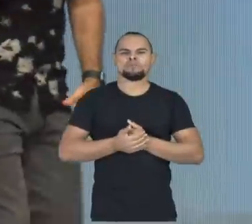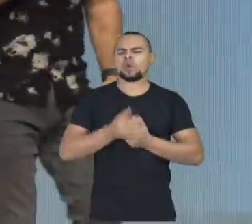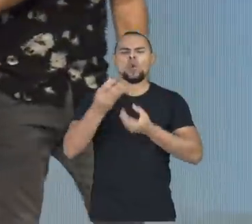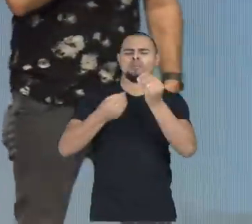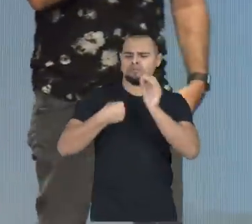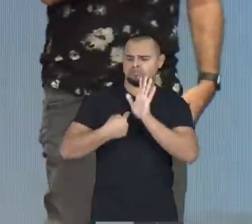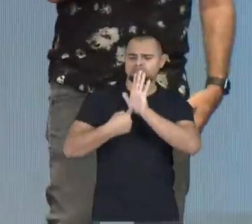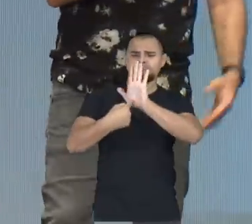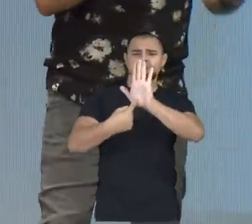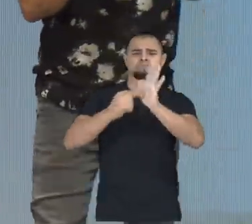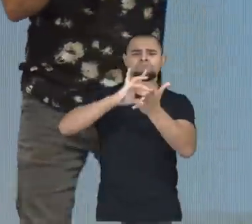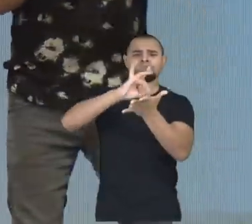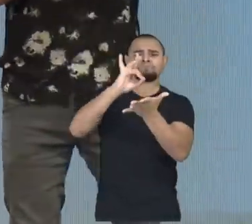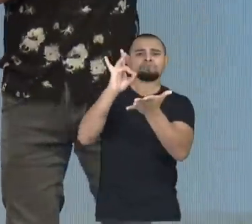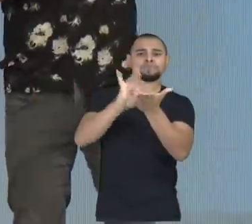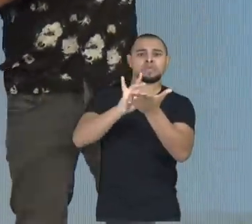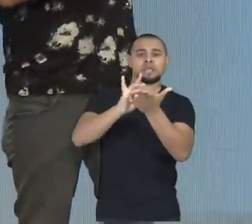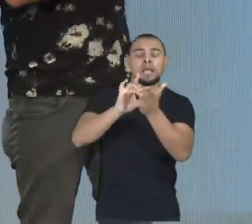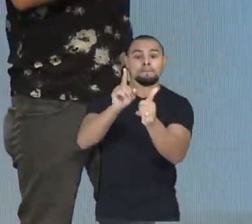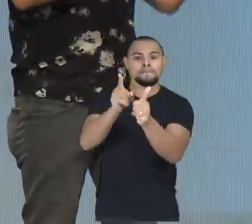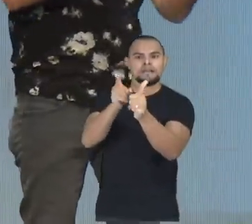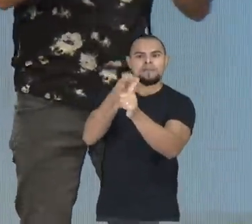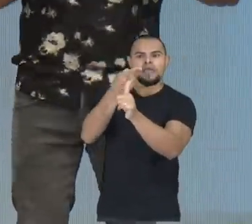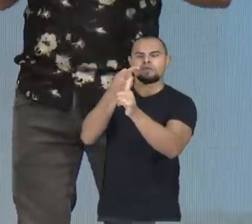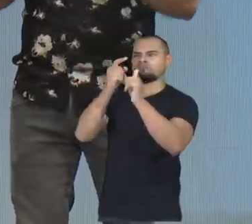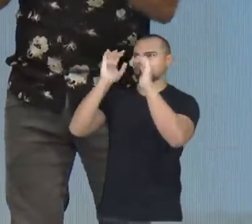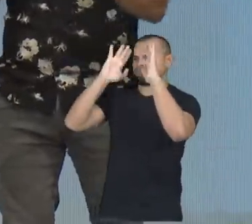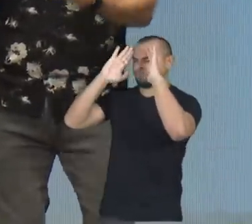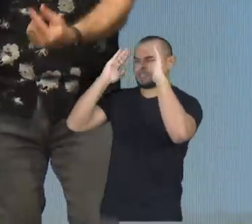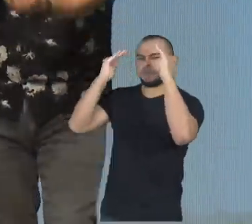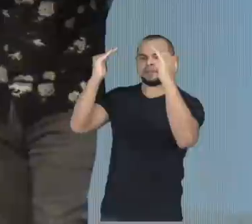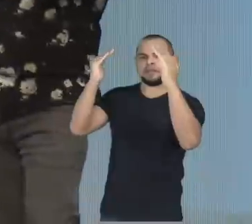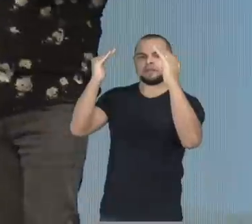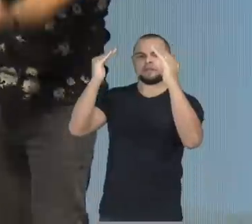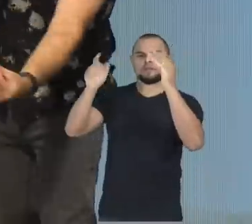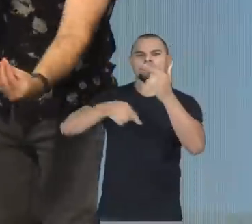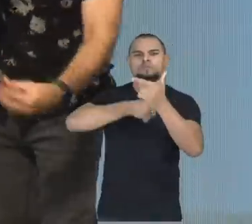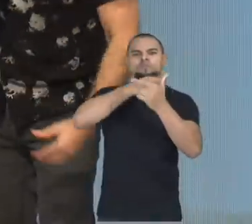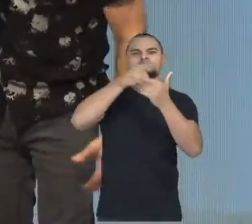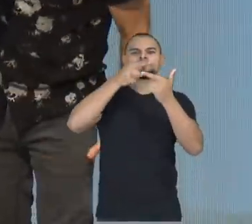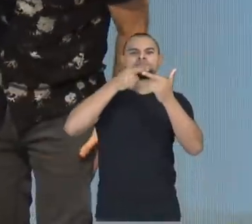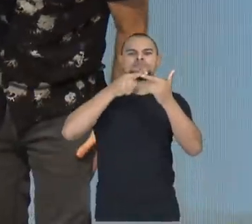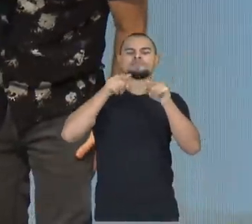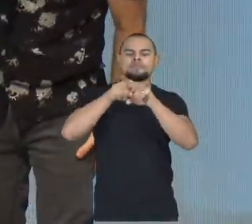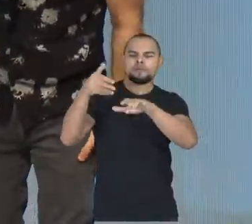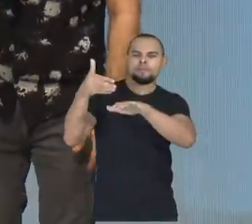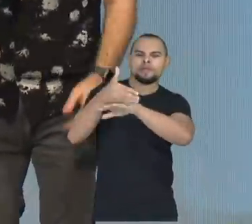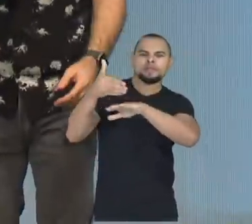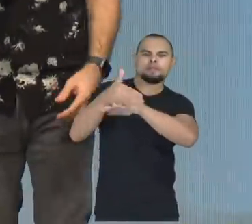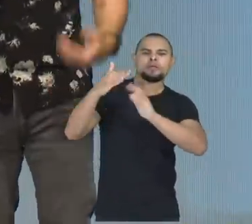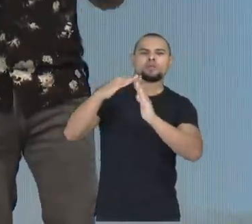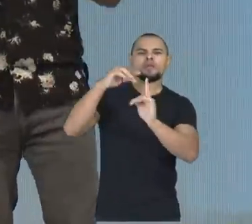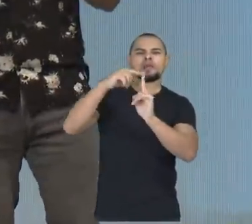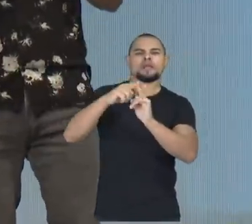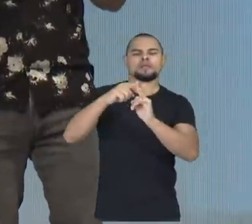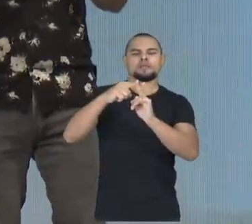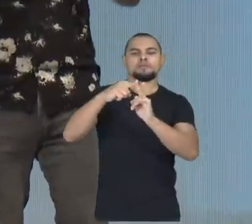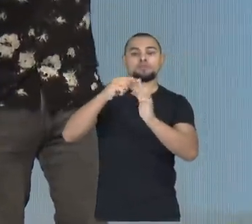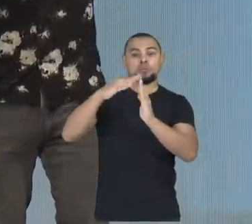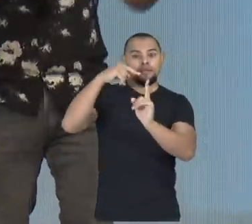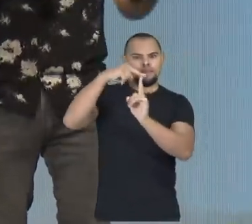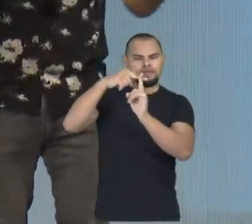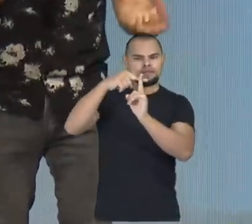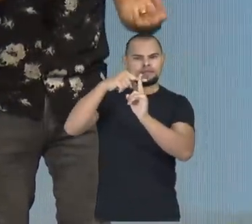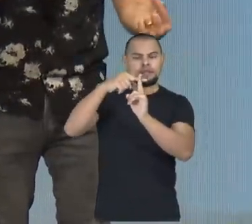catolicidade? Primeiro, respeitando a igreja do Senhor. Segundo, participando de um corpo local. Aí você diz, então é essencial eu